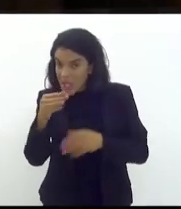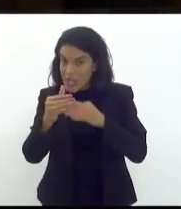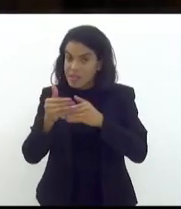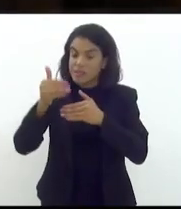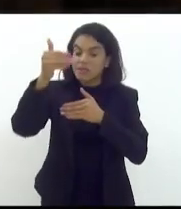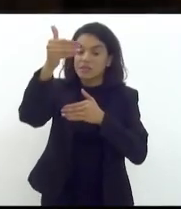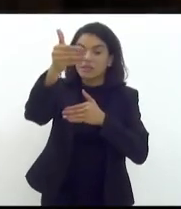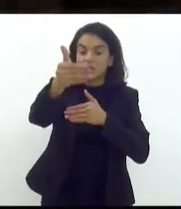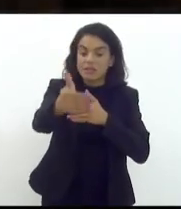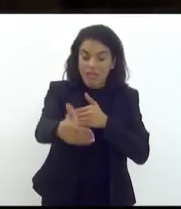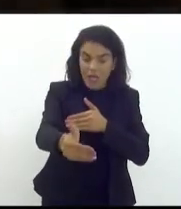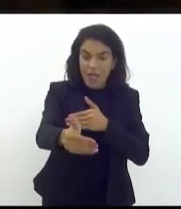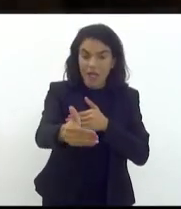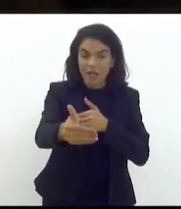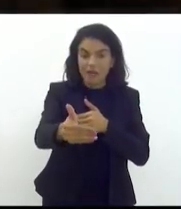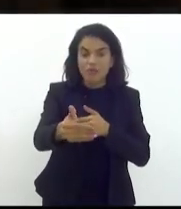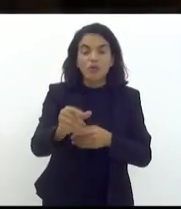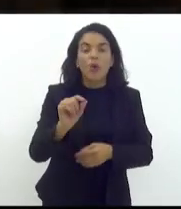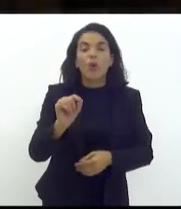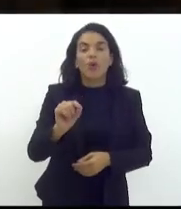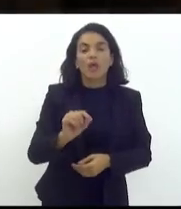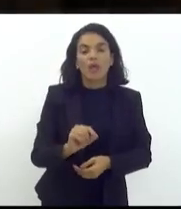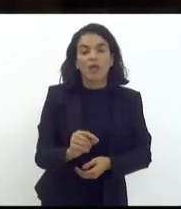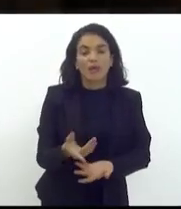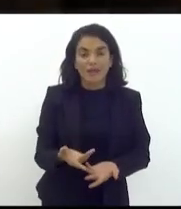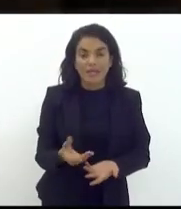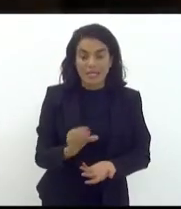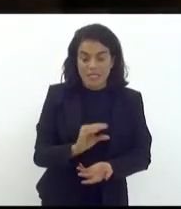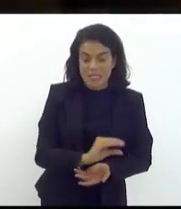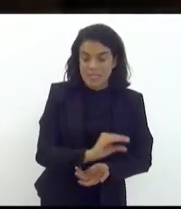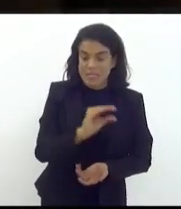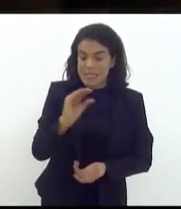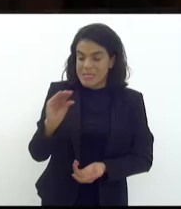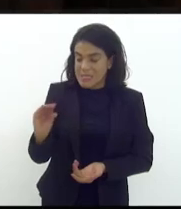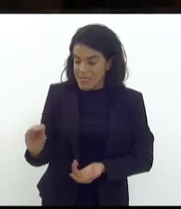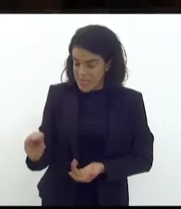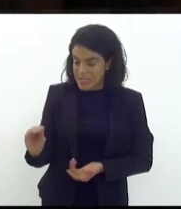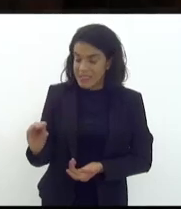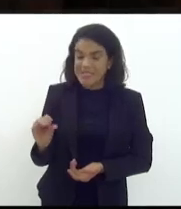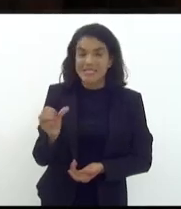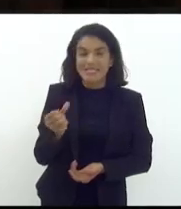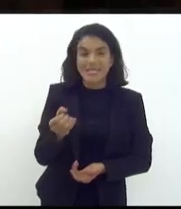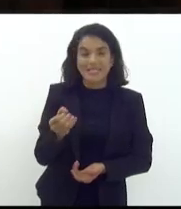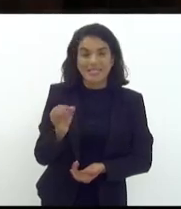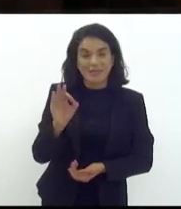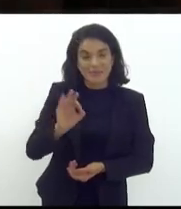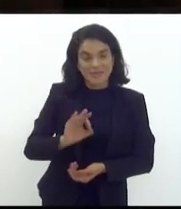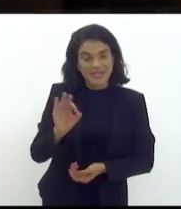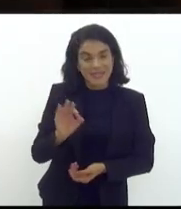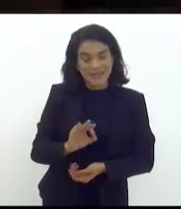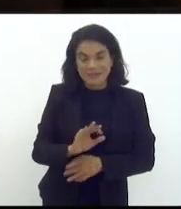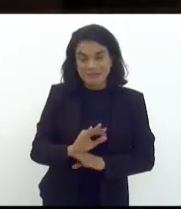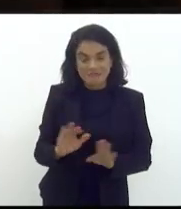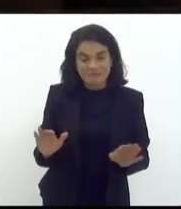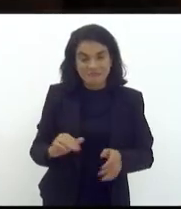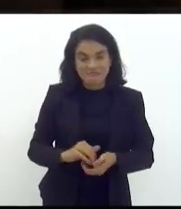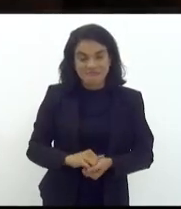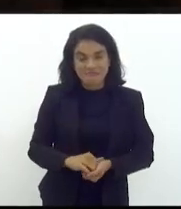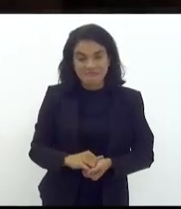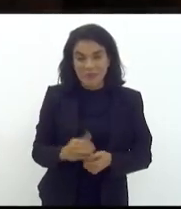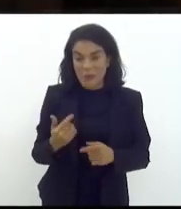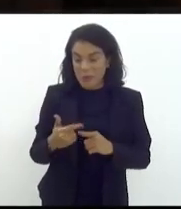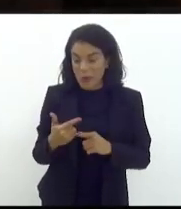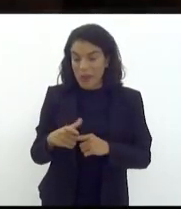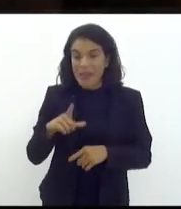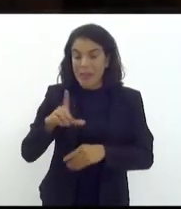você só tratará repassando 60% desse recurso do ibs porque